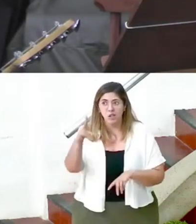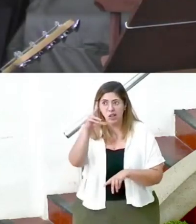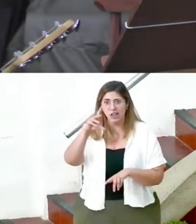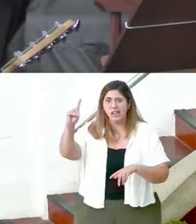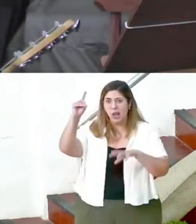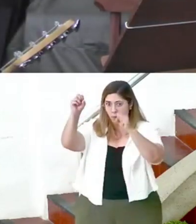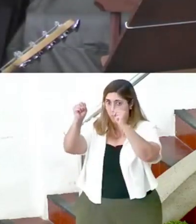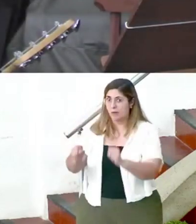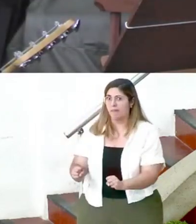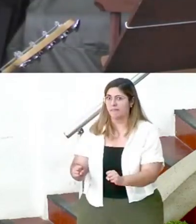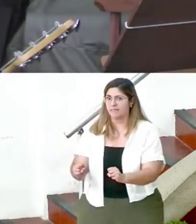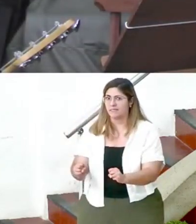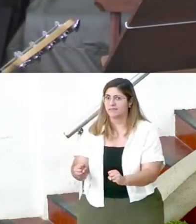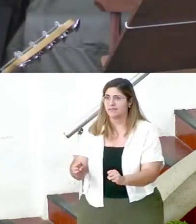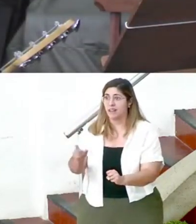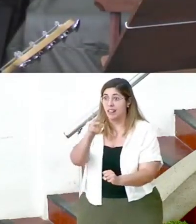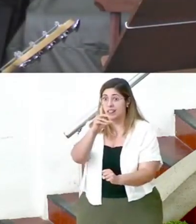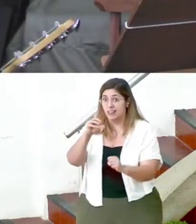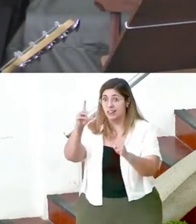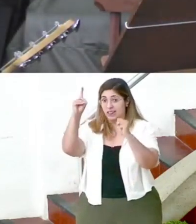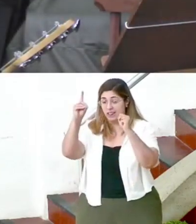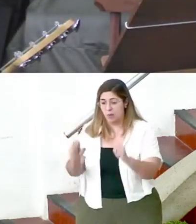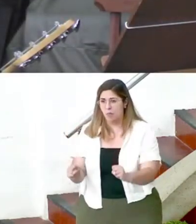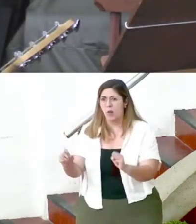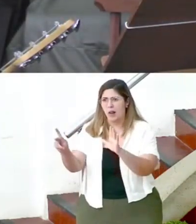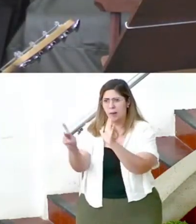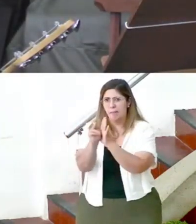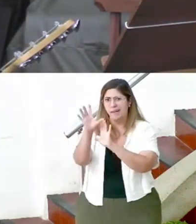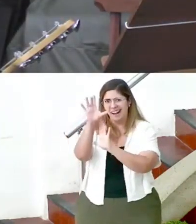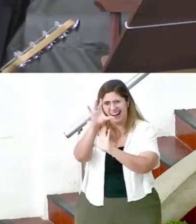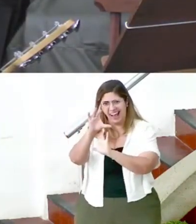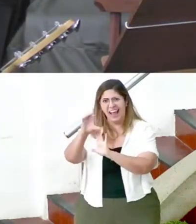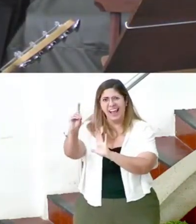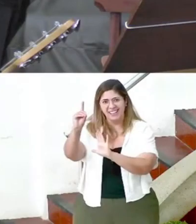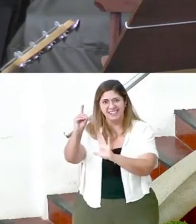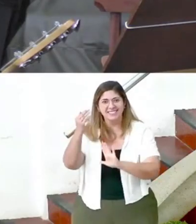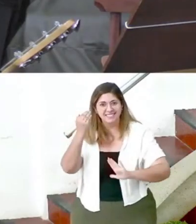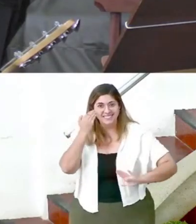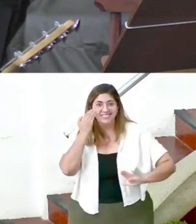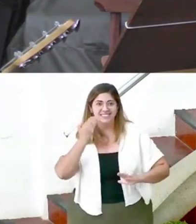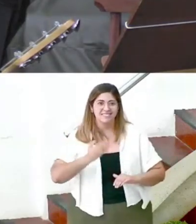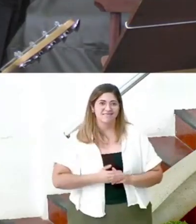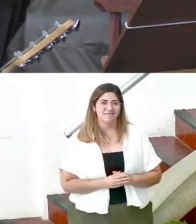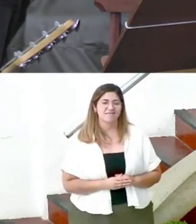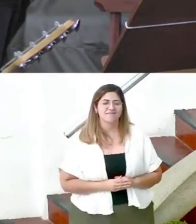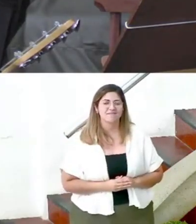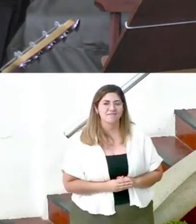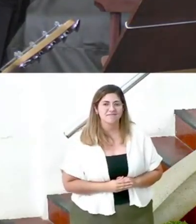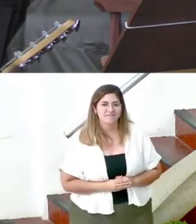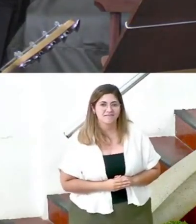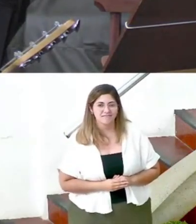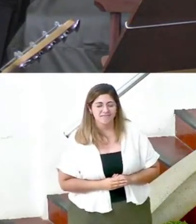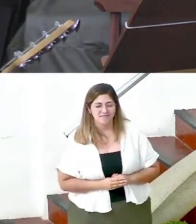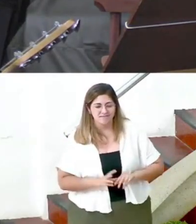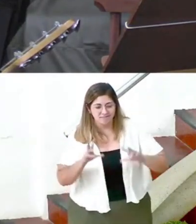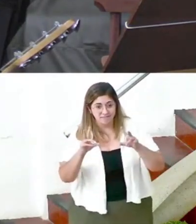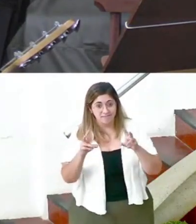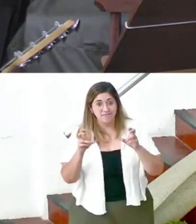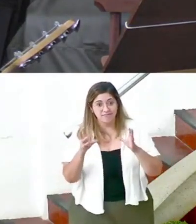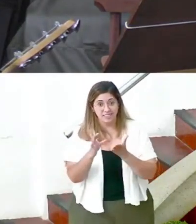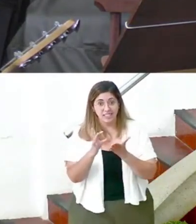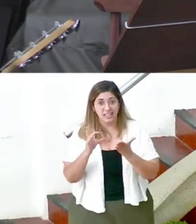Deus. Reconhecer que se há algum poder, é mesmo de Deus. Vamos ver como é que o texto nos